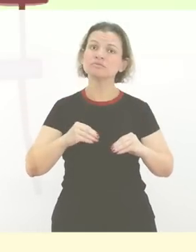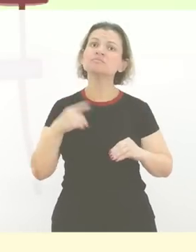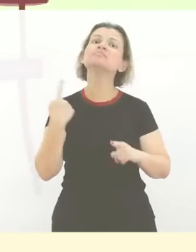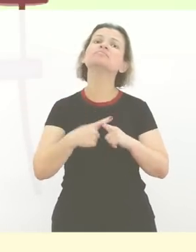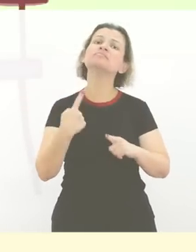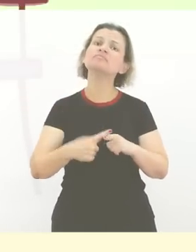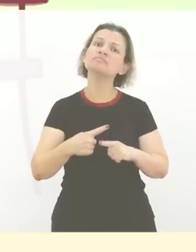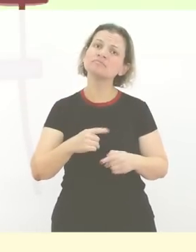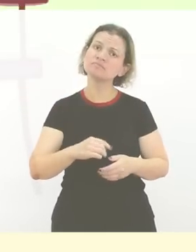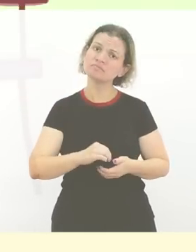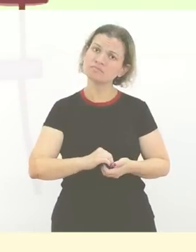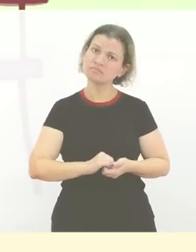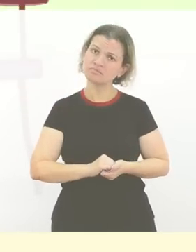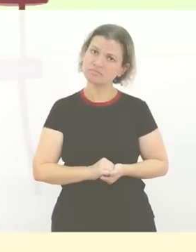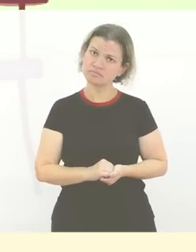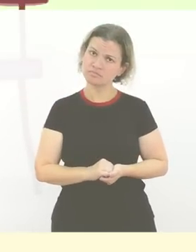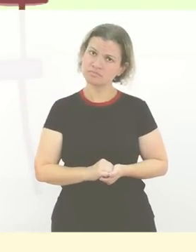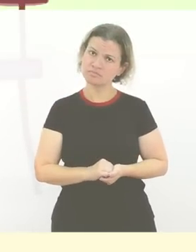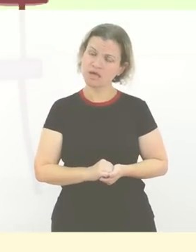noite.